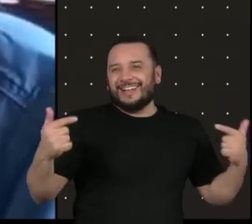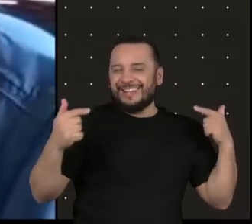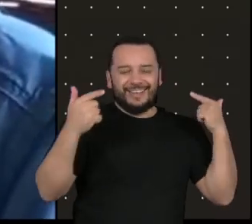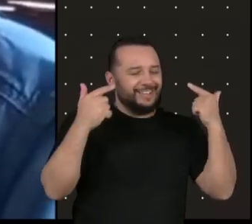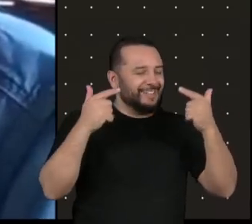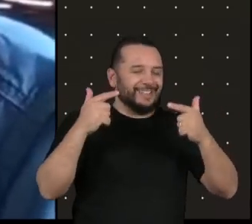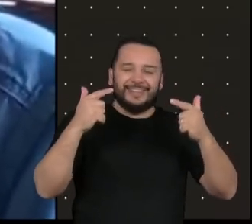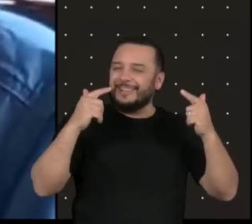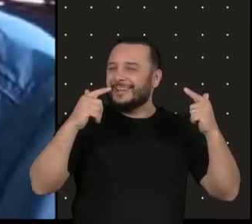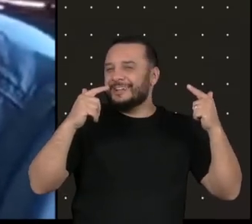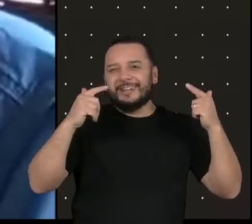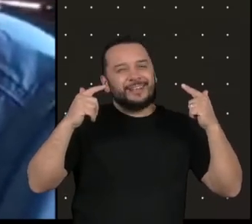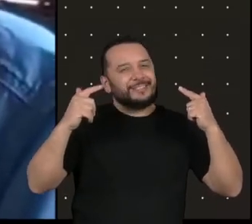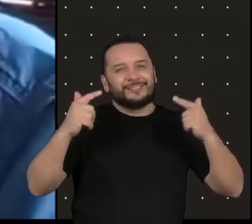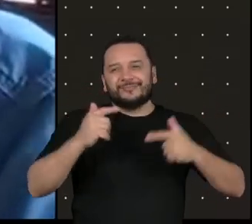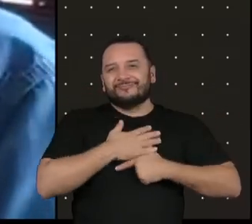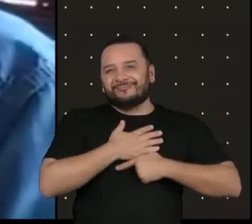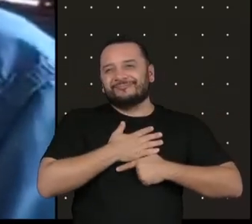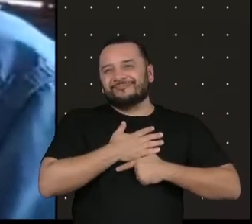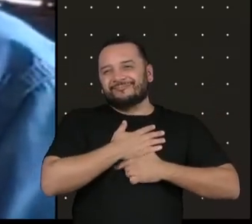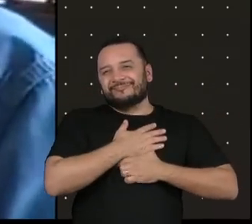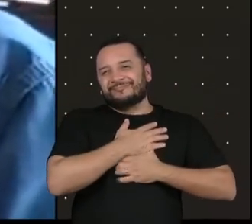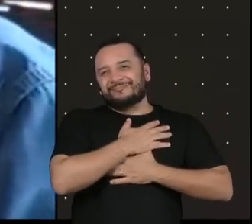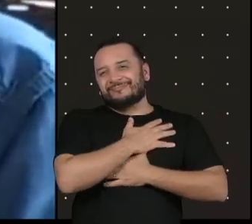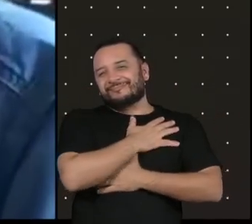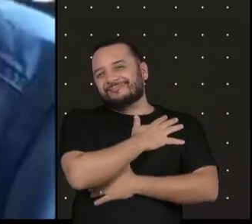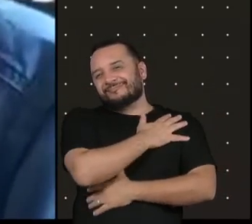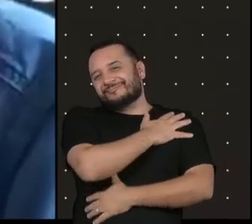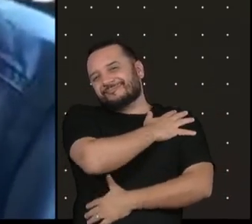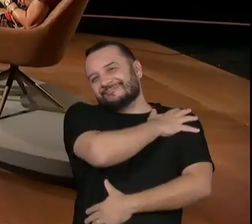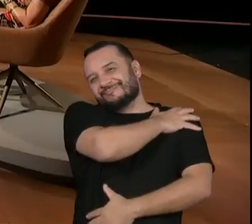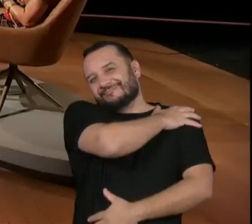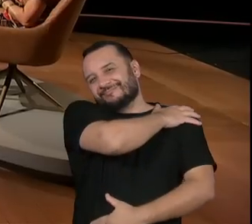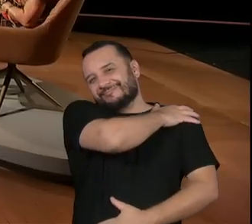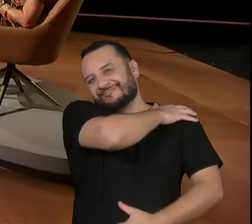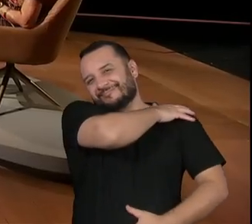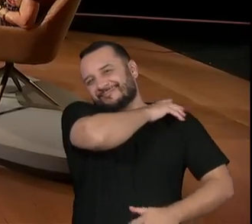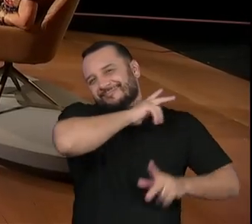profonda, intensa, è come un orgasmo.